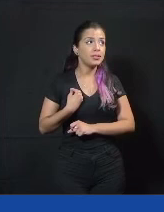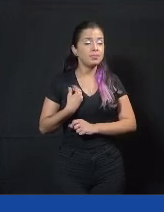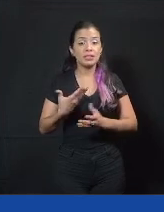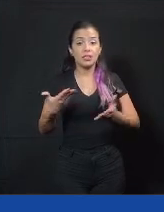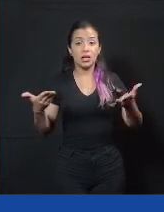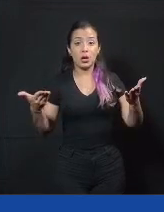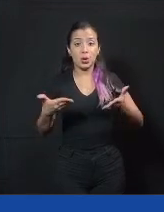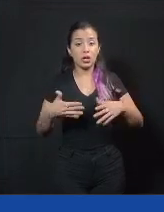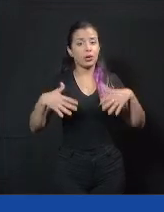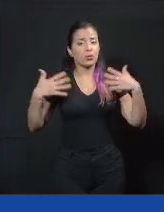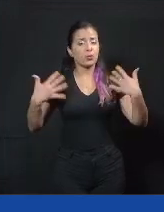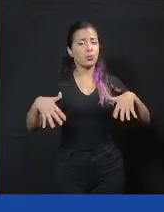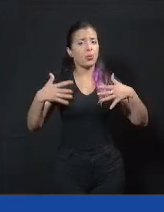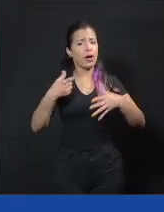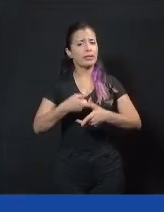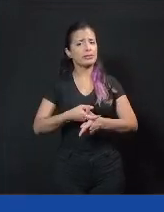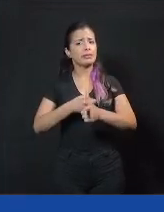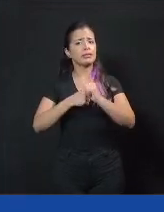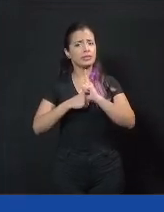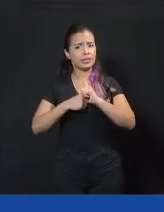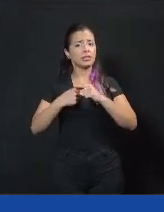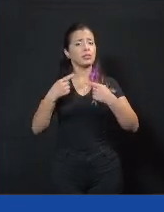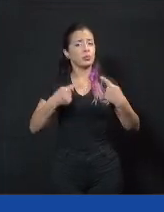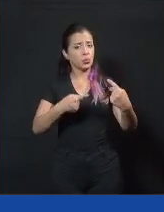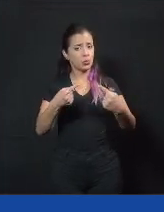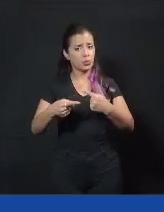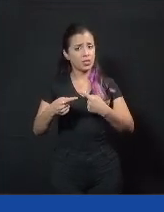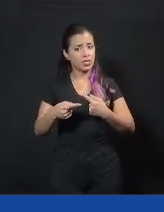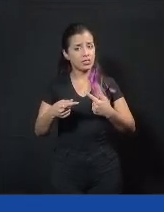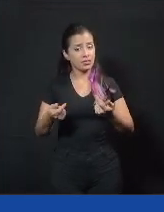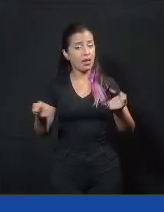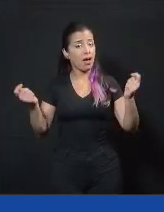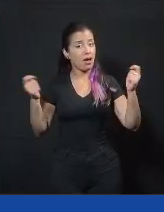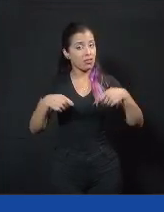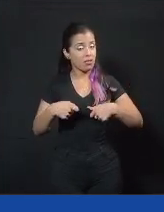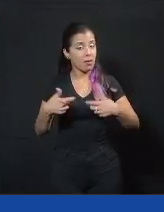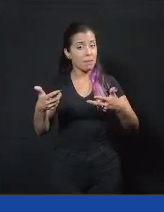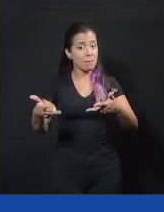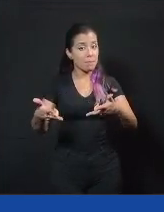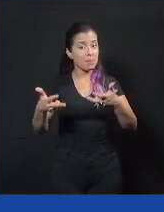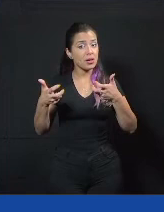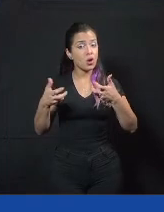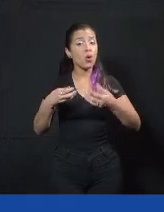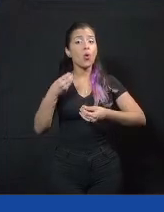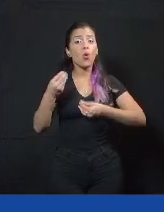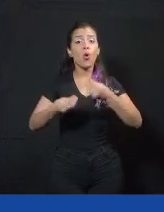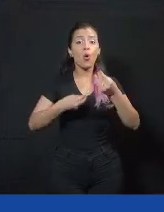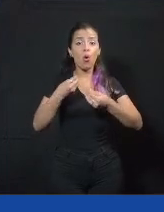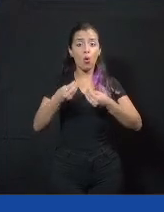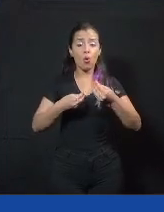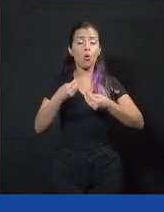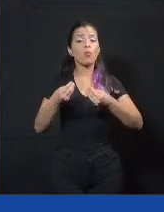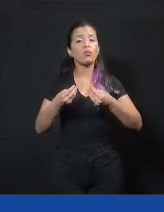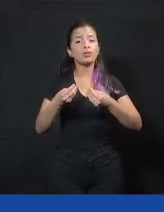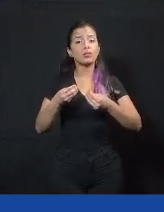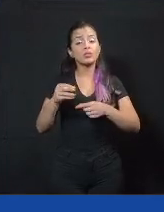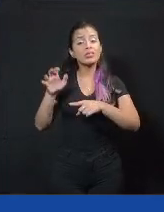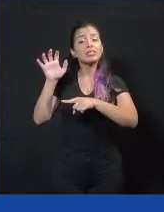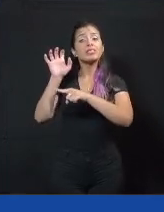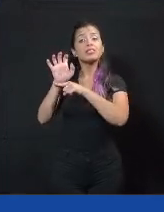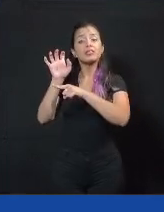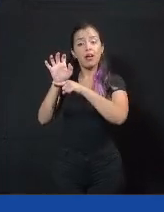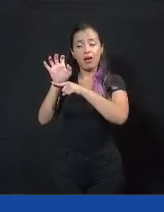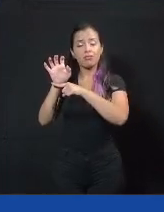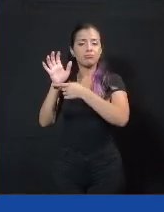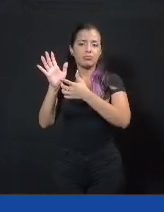crise política, a gente consiga perceber uma disposição do Estado brasileiro no sentido de fazer